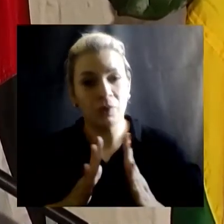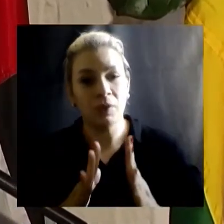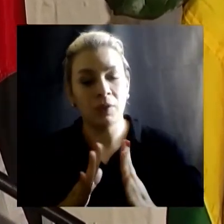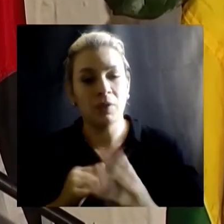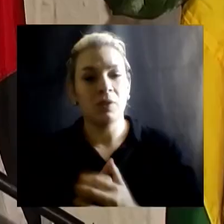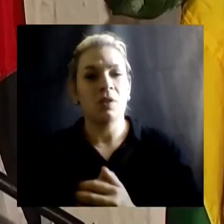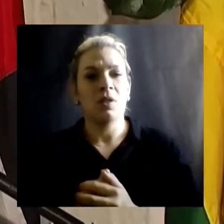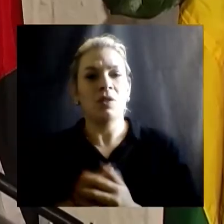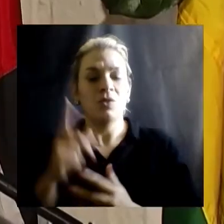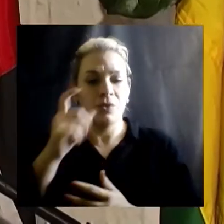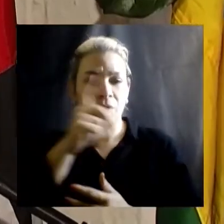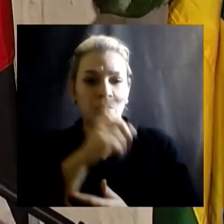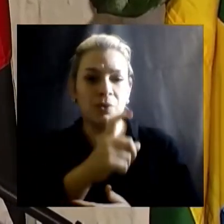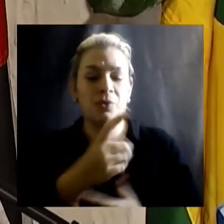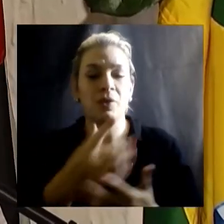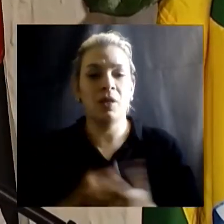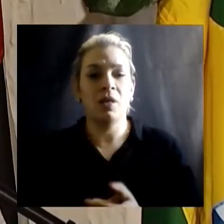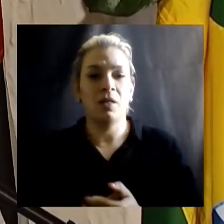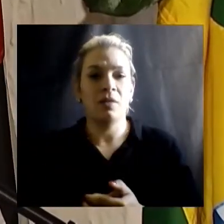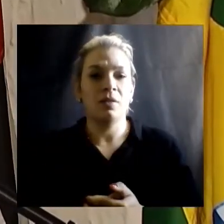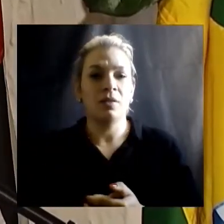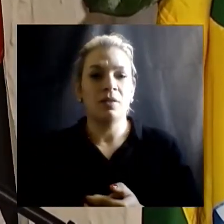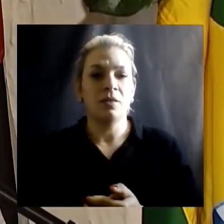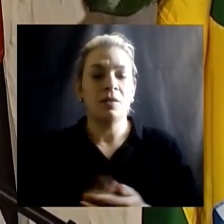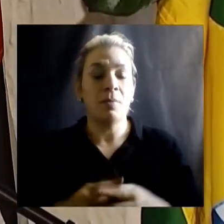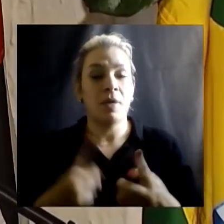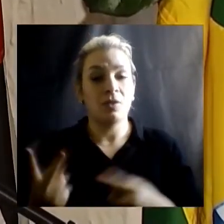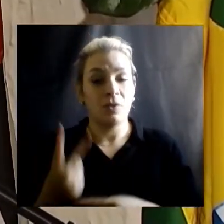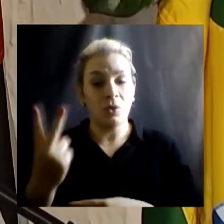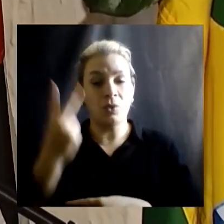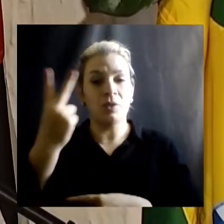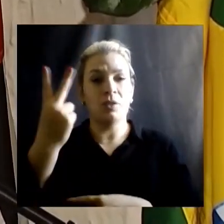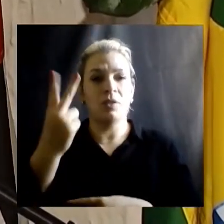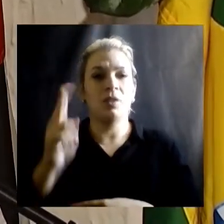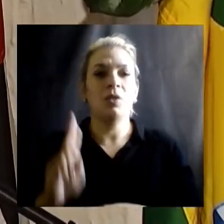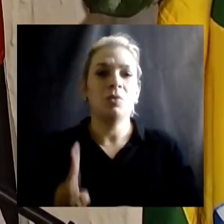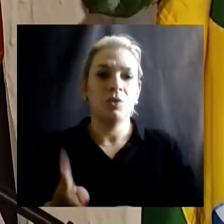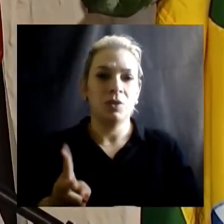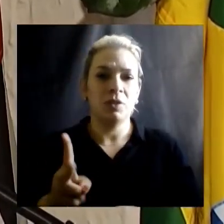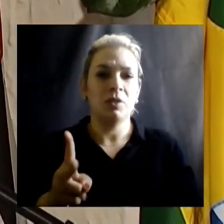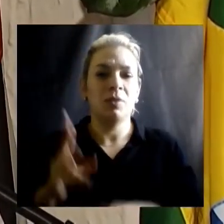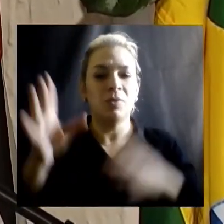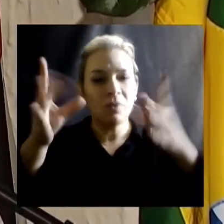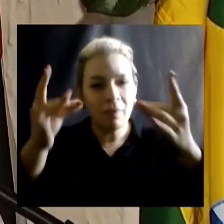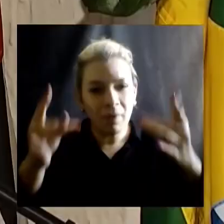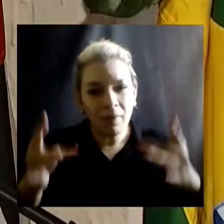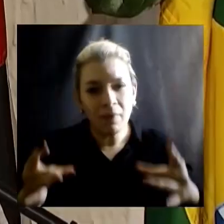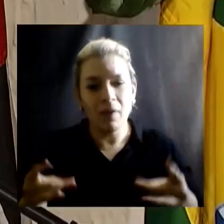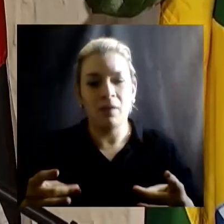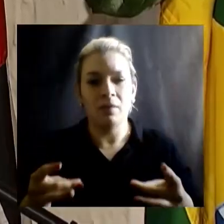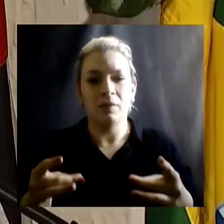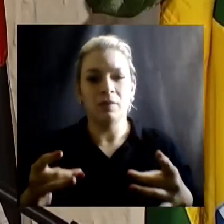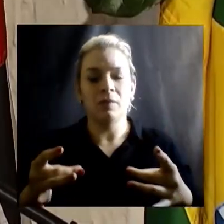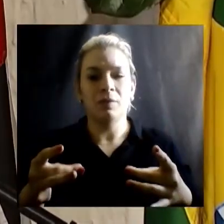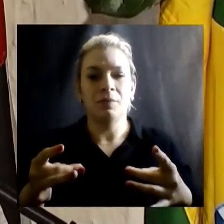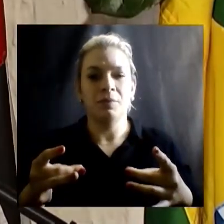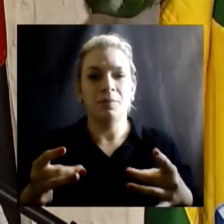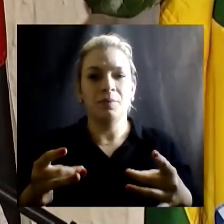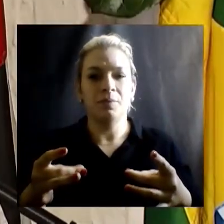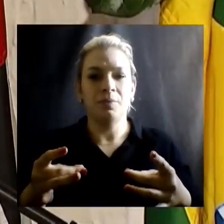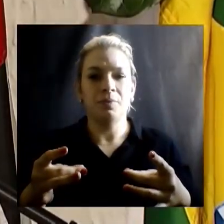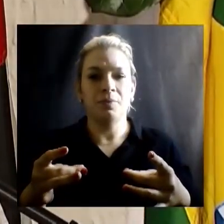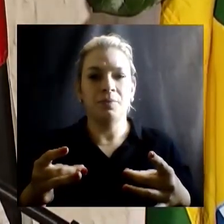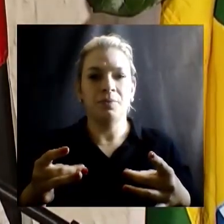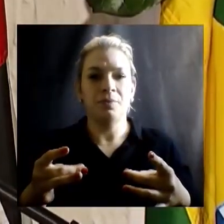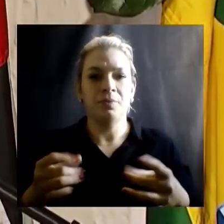No quanto sempre valorizamos qualidade em todos os detalhes. No grande desafio que foi essa mudança para Casa